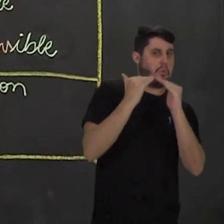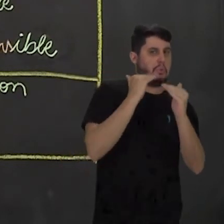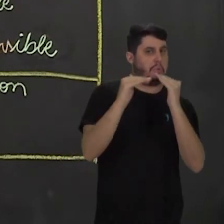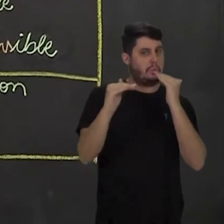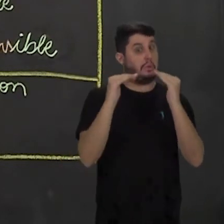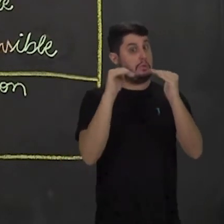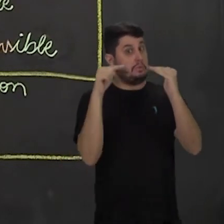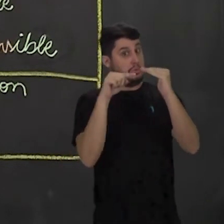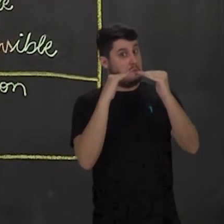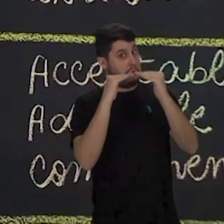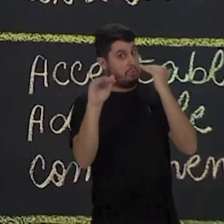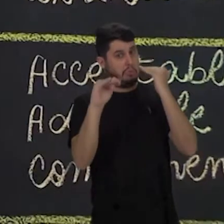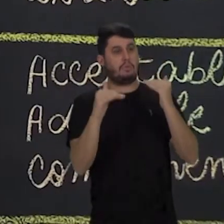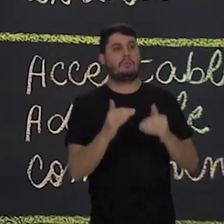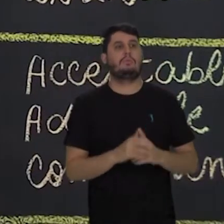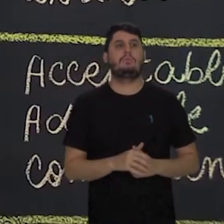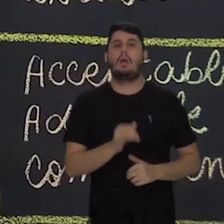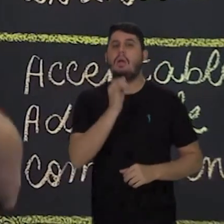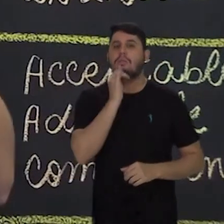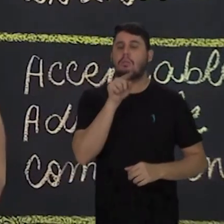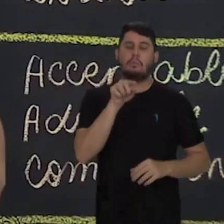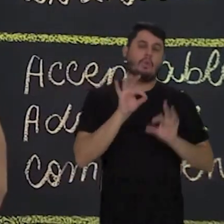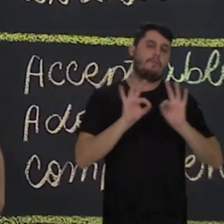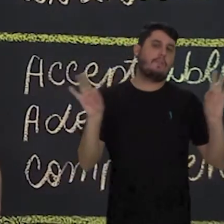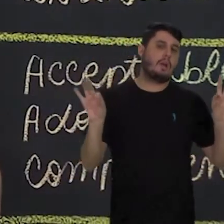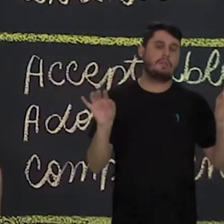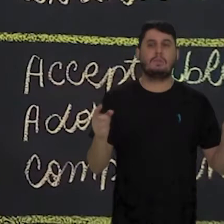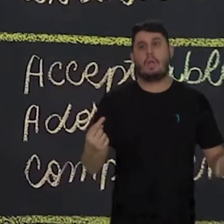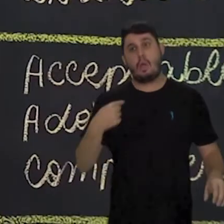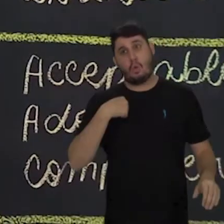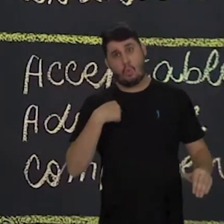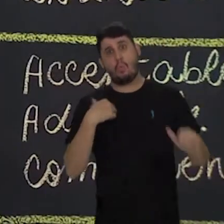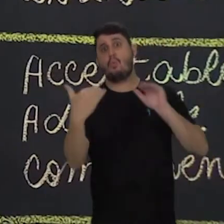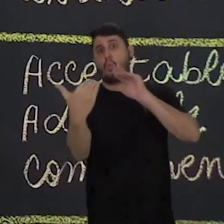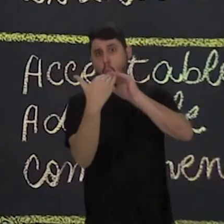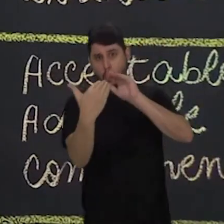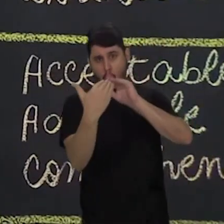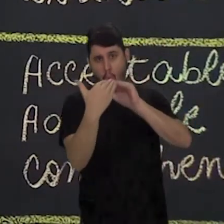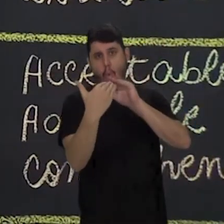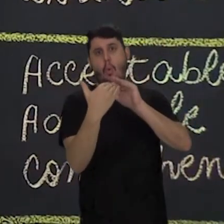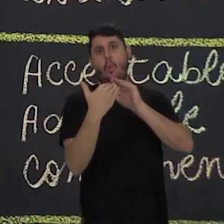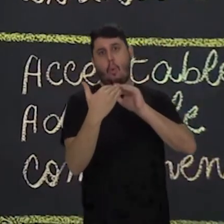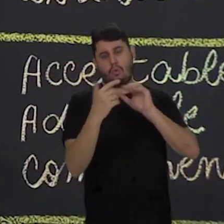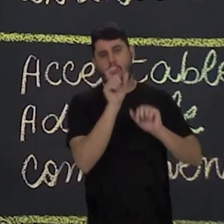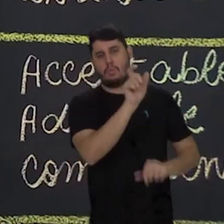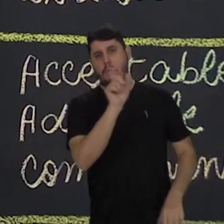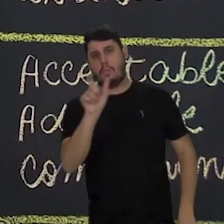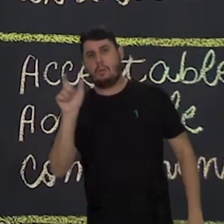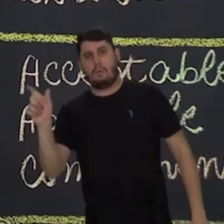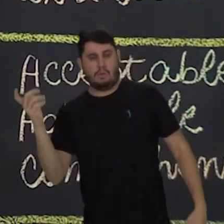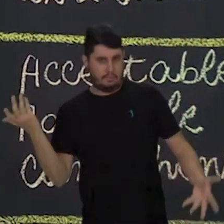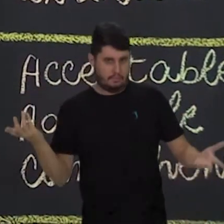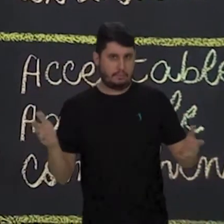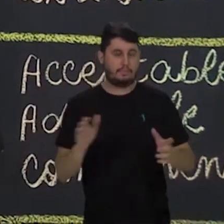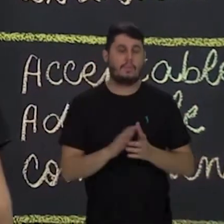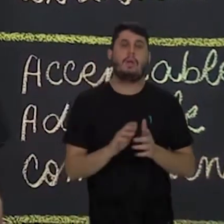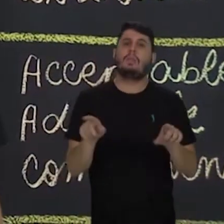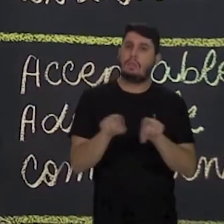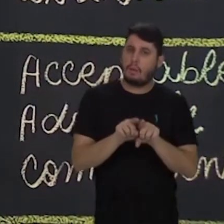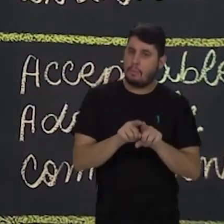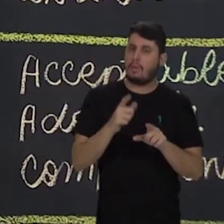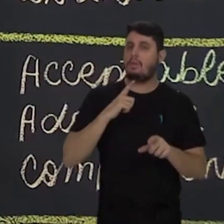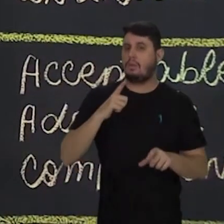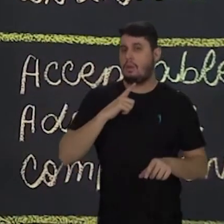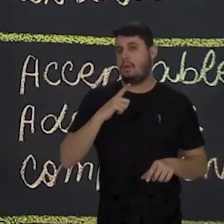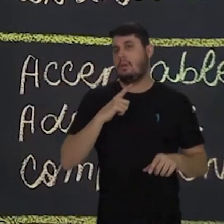saiba usar a frase I agree with you. Eu concordo com você. A partir desse momento, você também sabe discordar e você